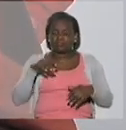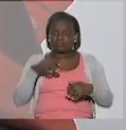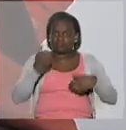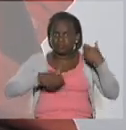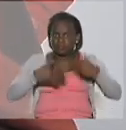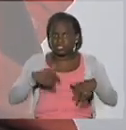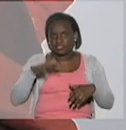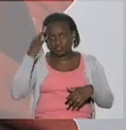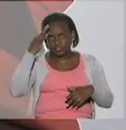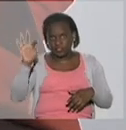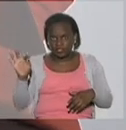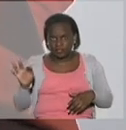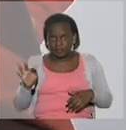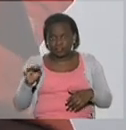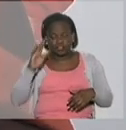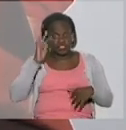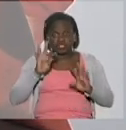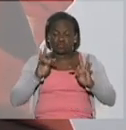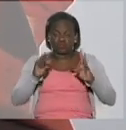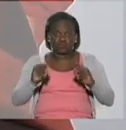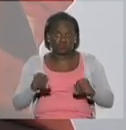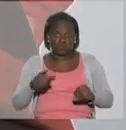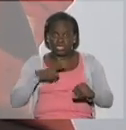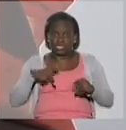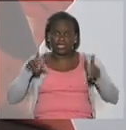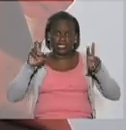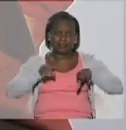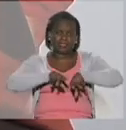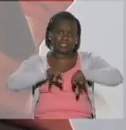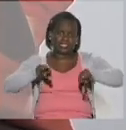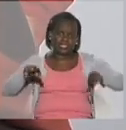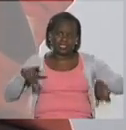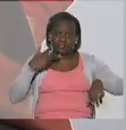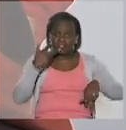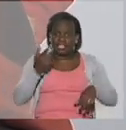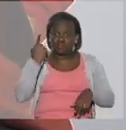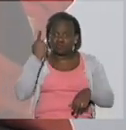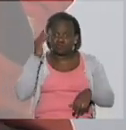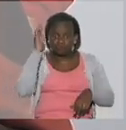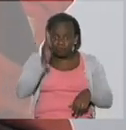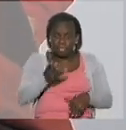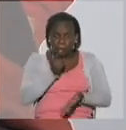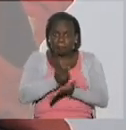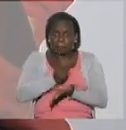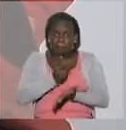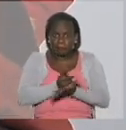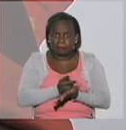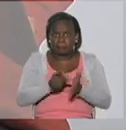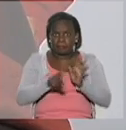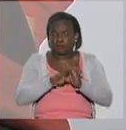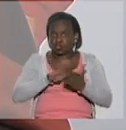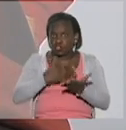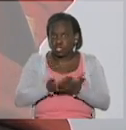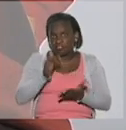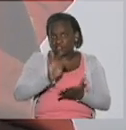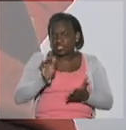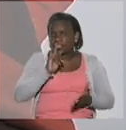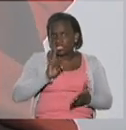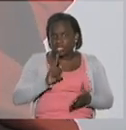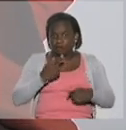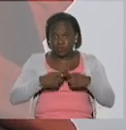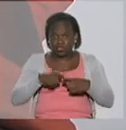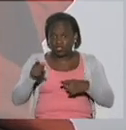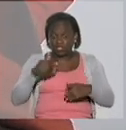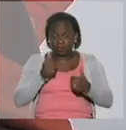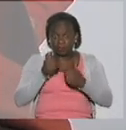pressupostos filosóficos. Filosofia é tudo, é um tema amplo. A gente não fala daquela filosofia formal, acadêmica. Porque